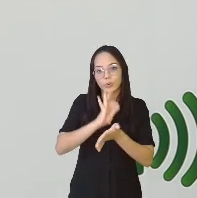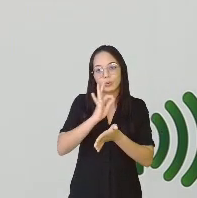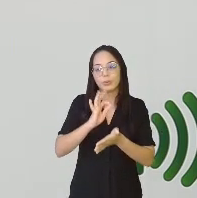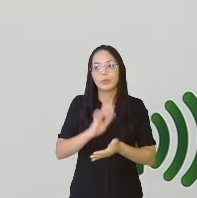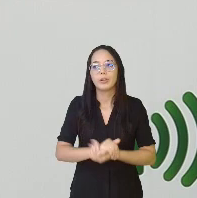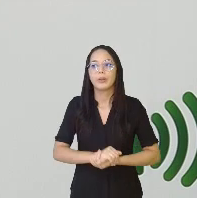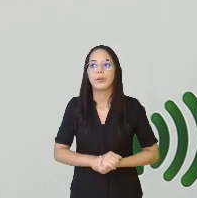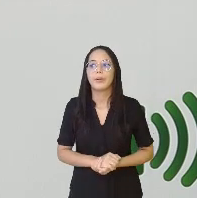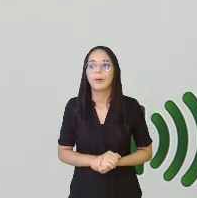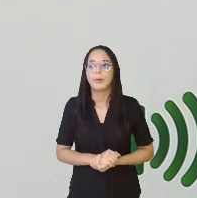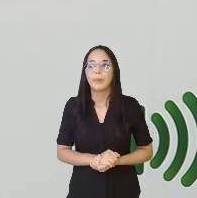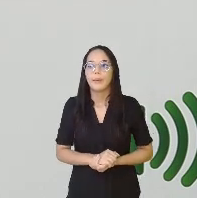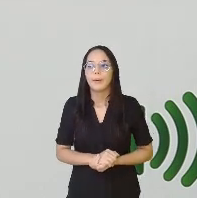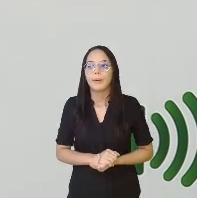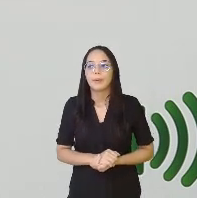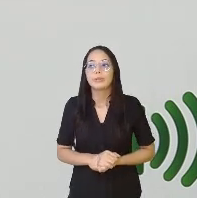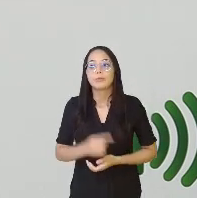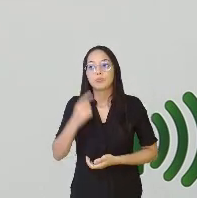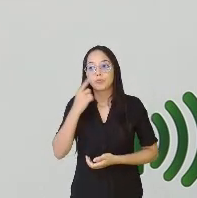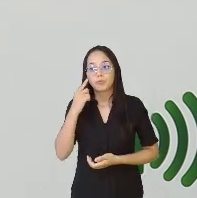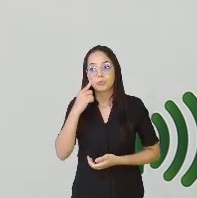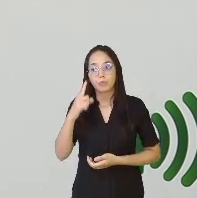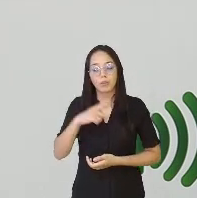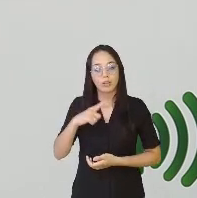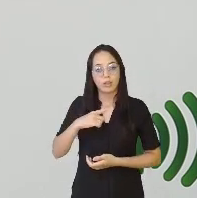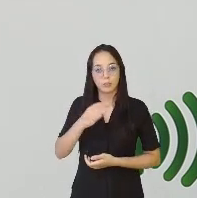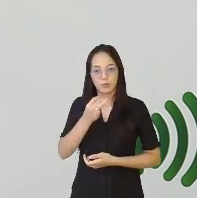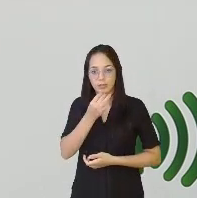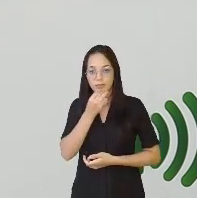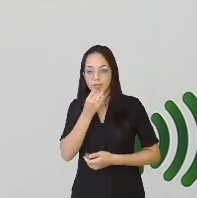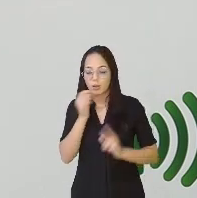Machado. Aí nós temos o exemplo